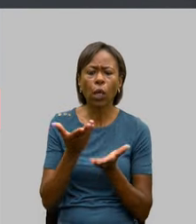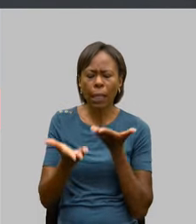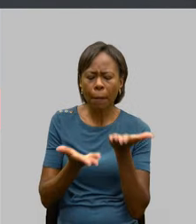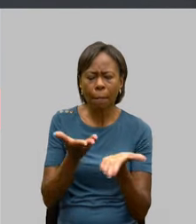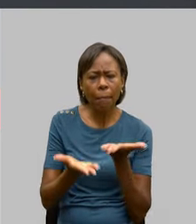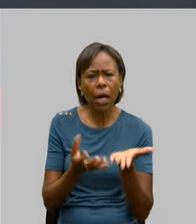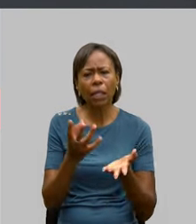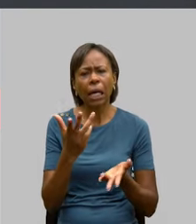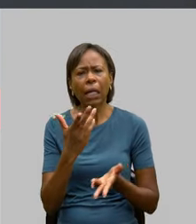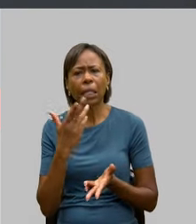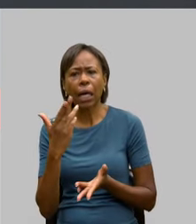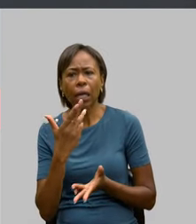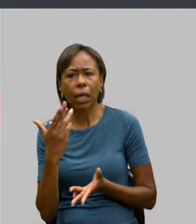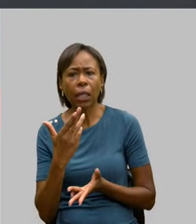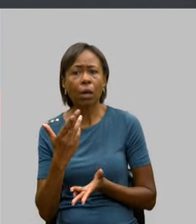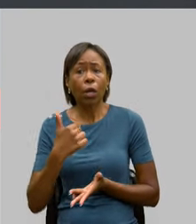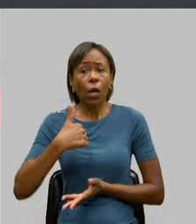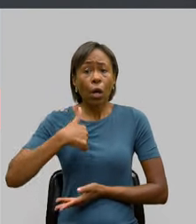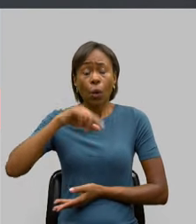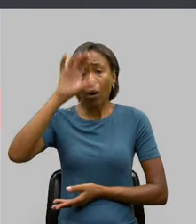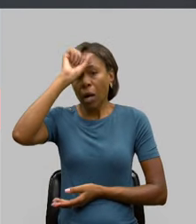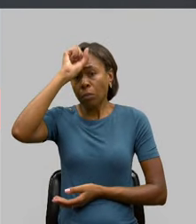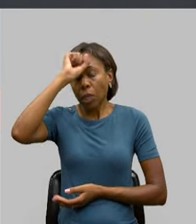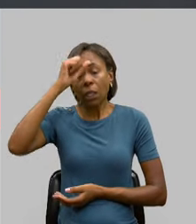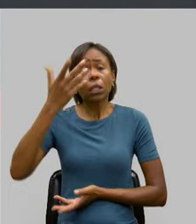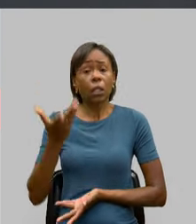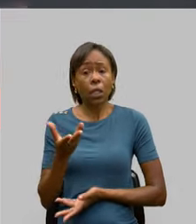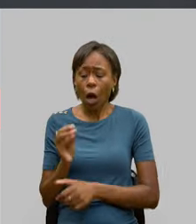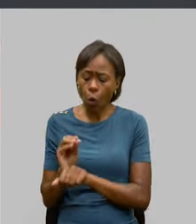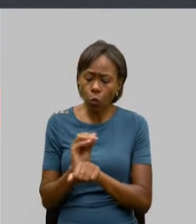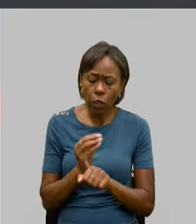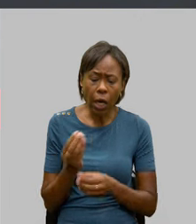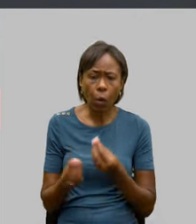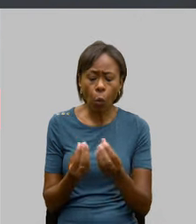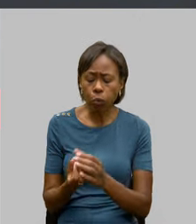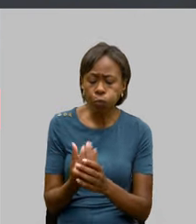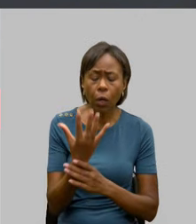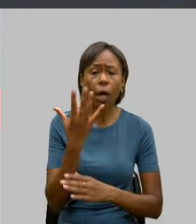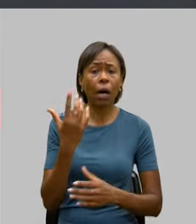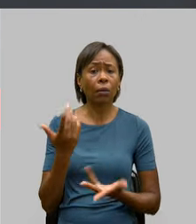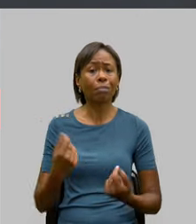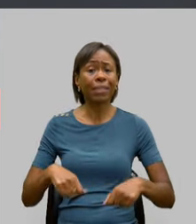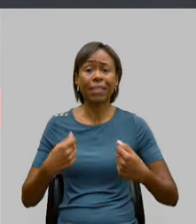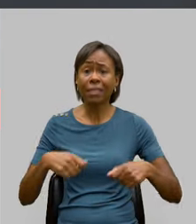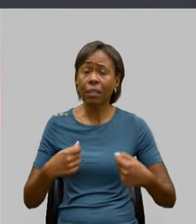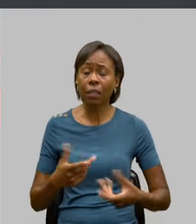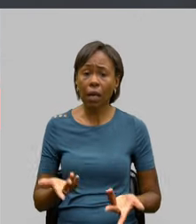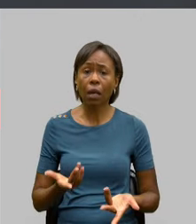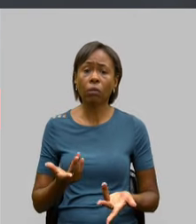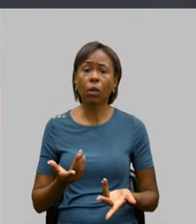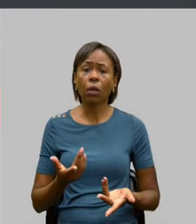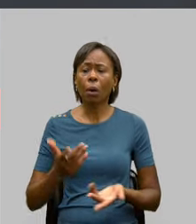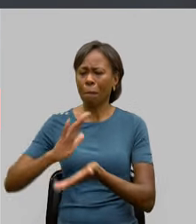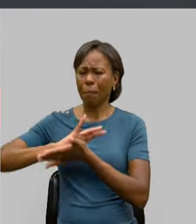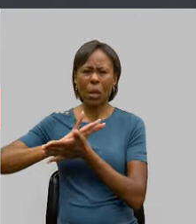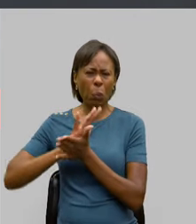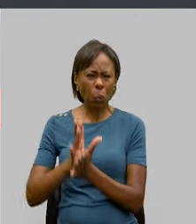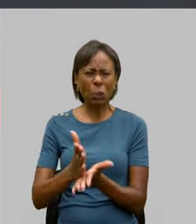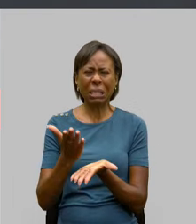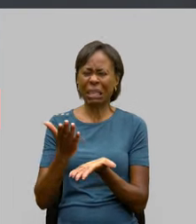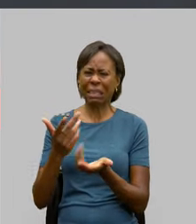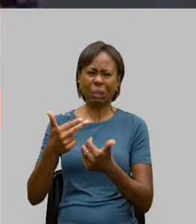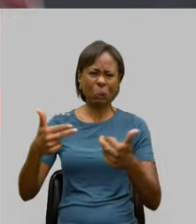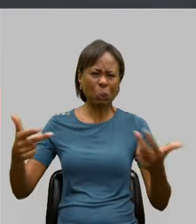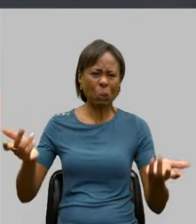cannabis eu aprendi por necessidade eu tive que vencer todos os meus preconceitos e o preconceito de uma